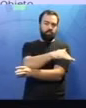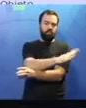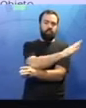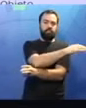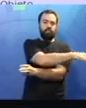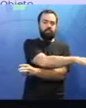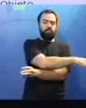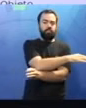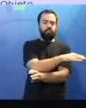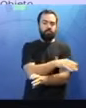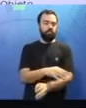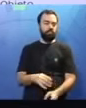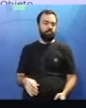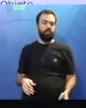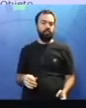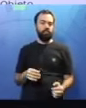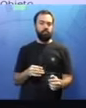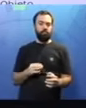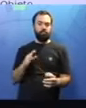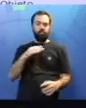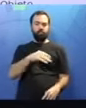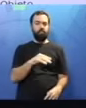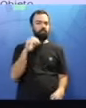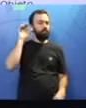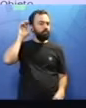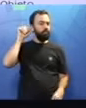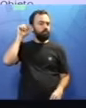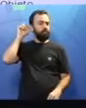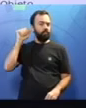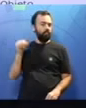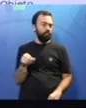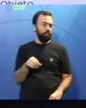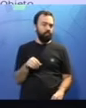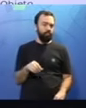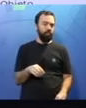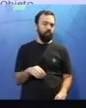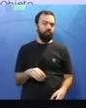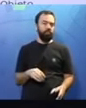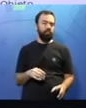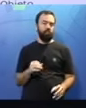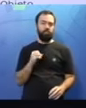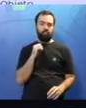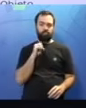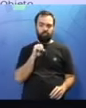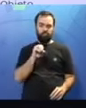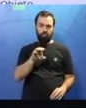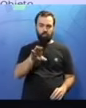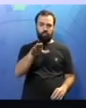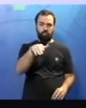som. Então, uma onda sonora ela é emitida e depois ela é refletida.